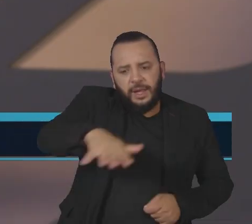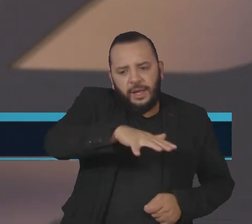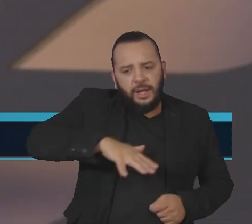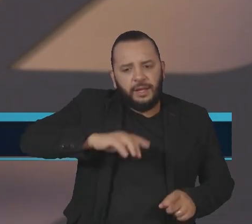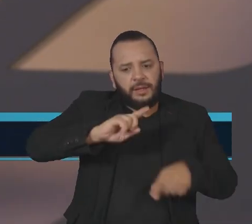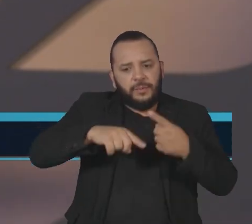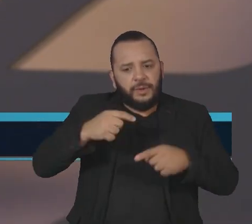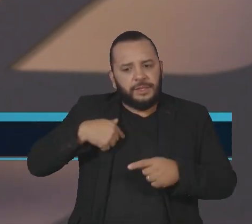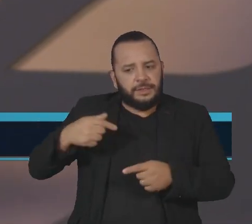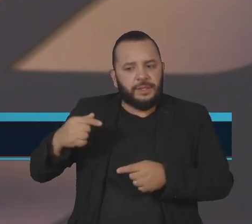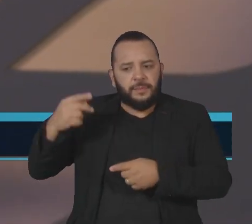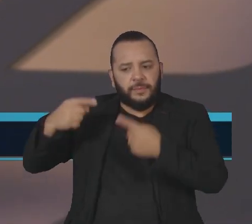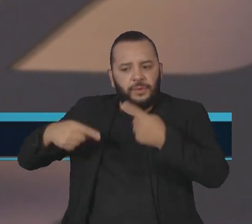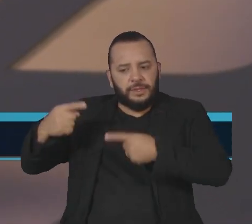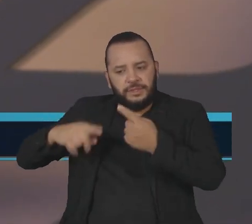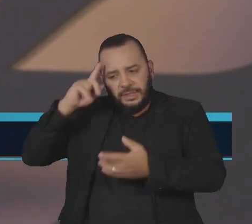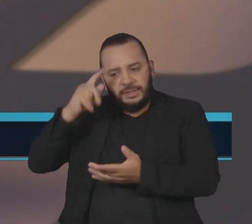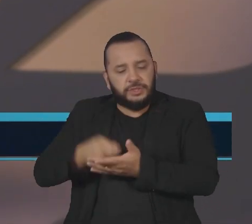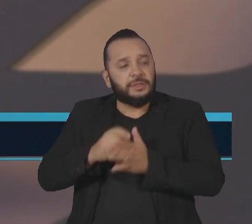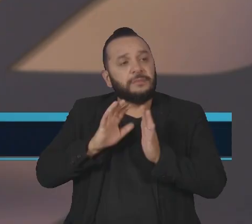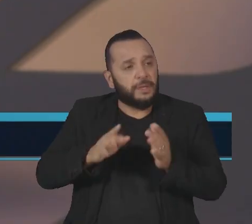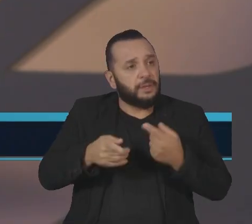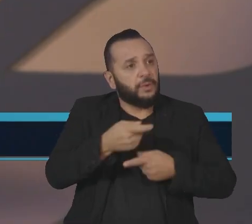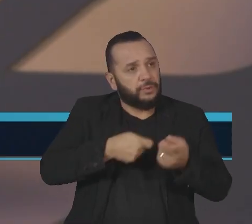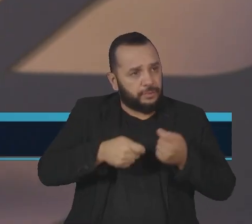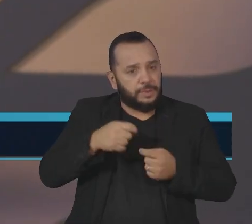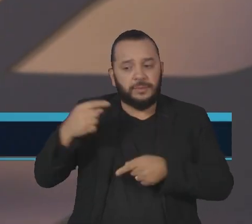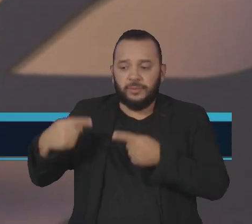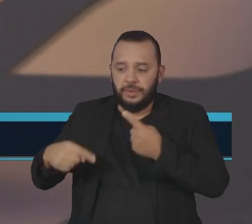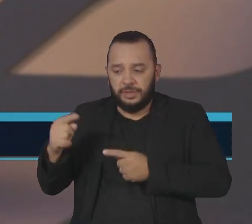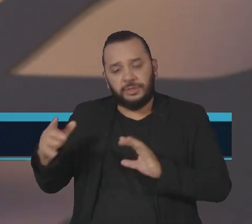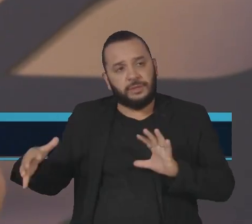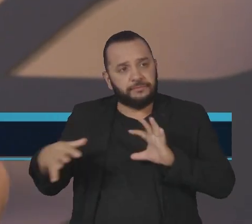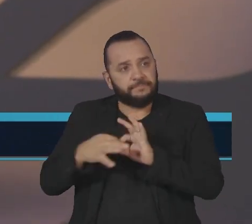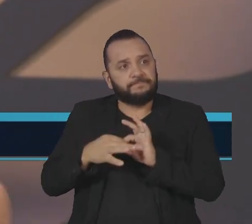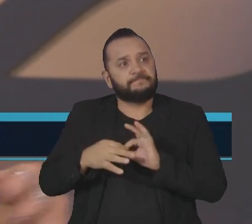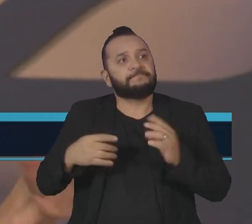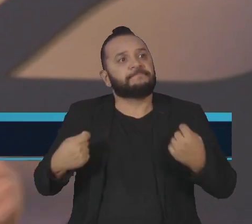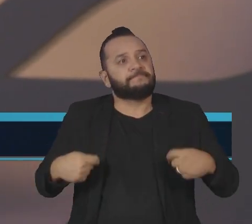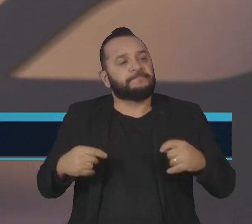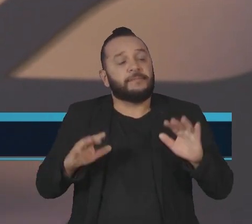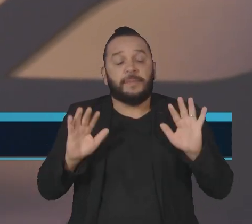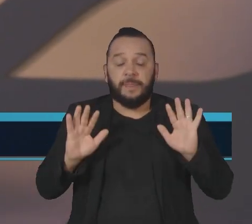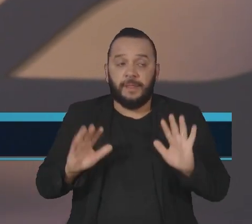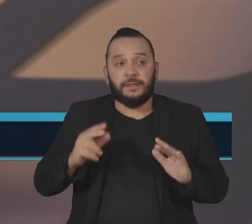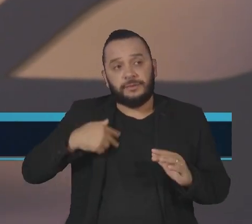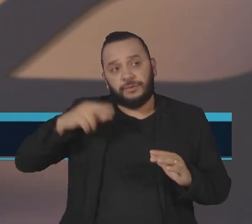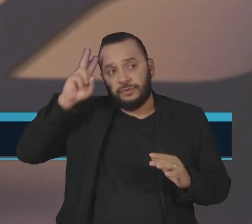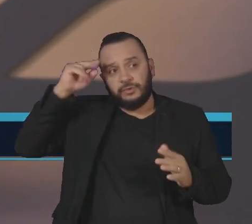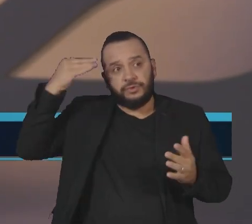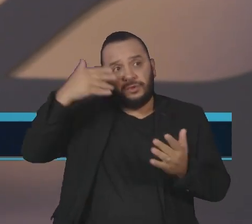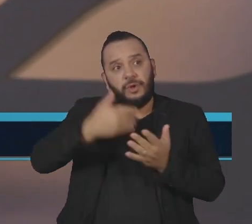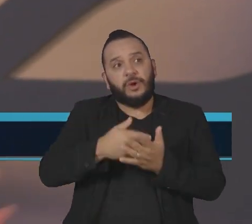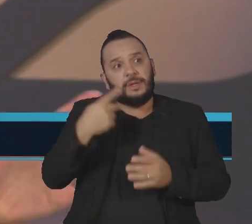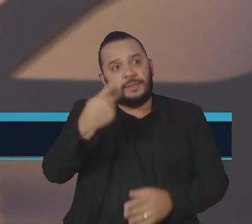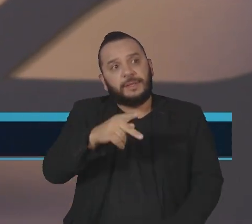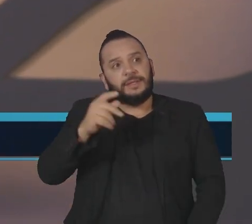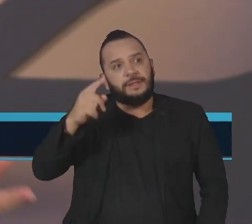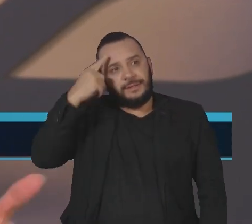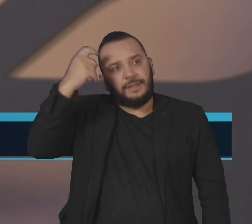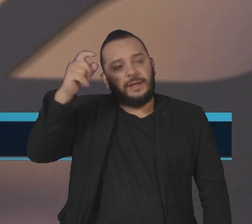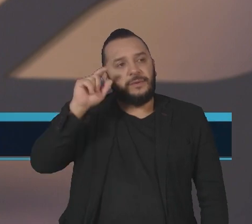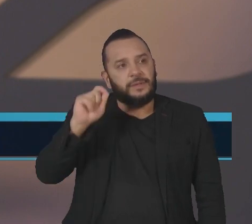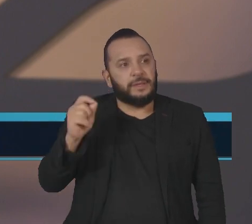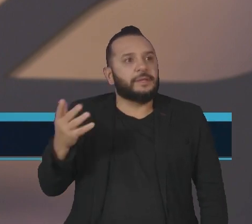porque a economia ela é política na saída, porque você tem que construir esses cenários. Mas acho que a história dele, ele tentou construir baseada nessa ideia, até